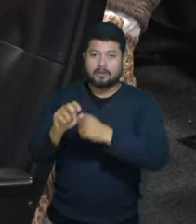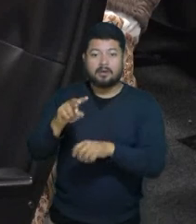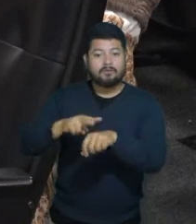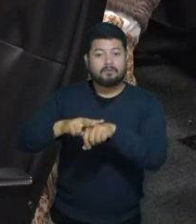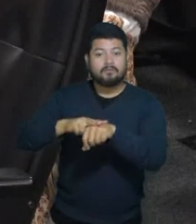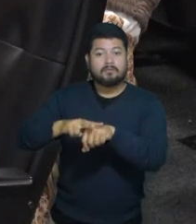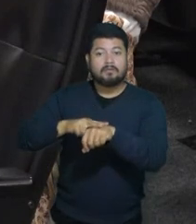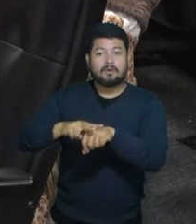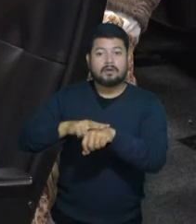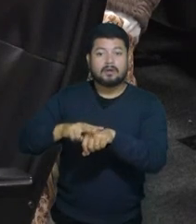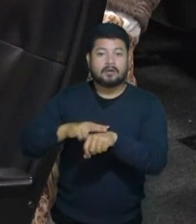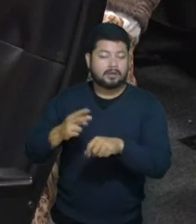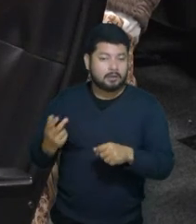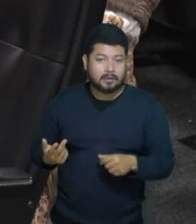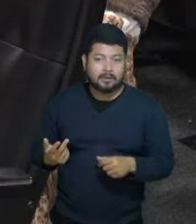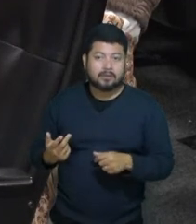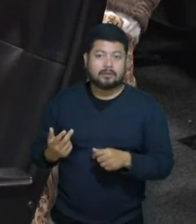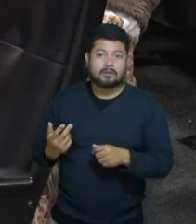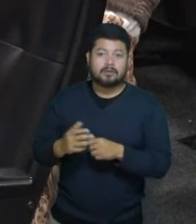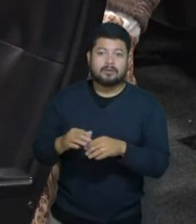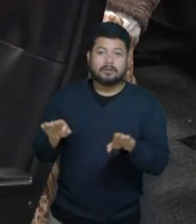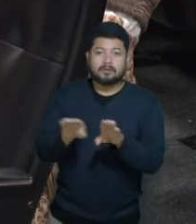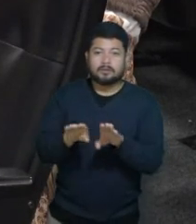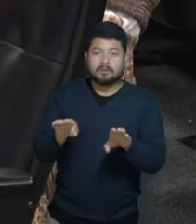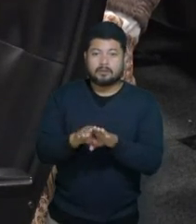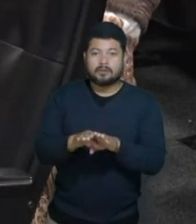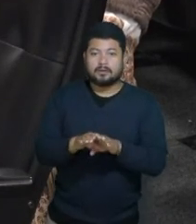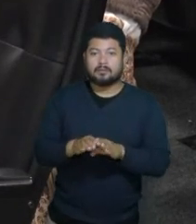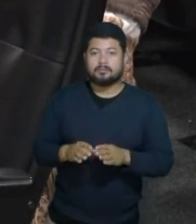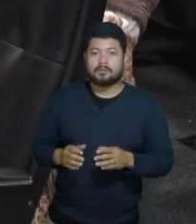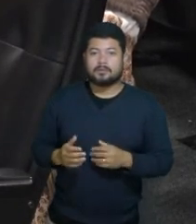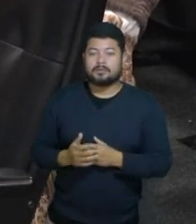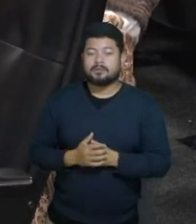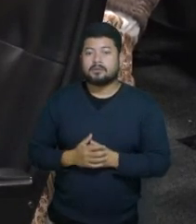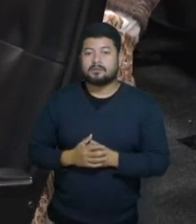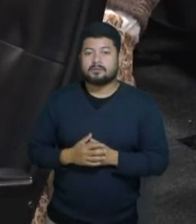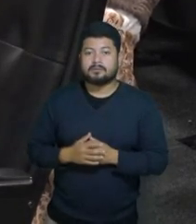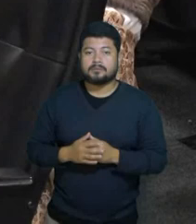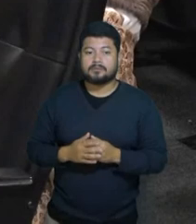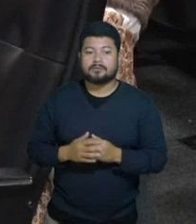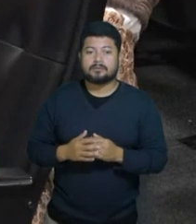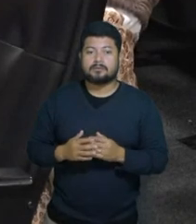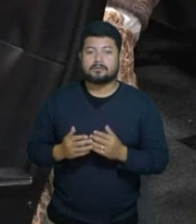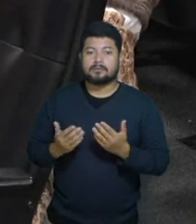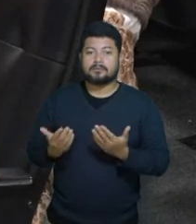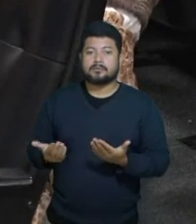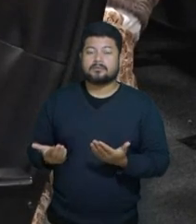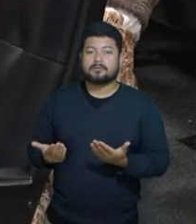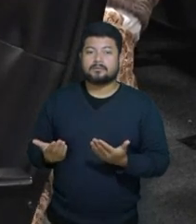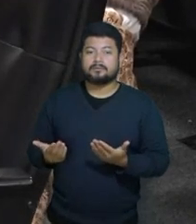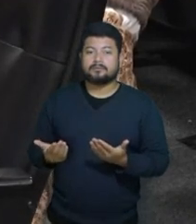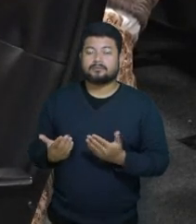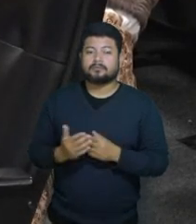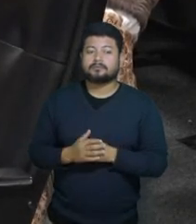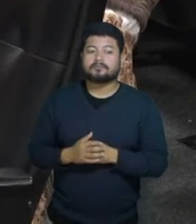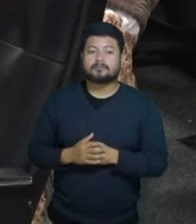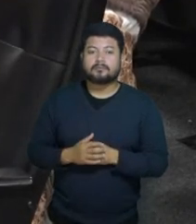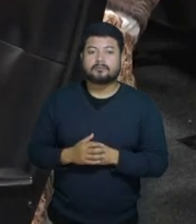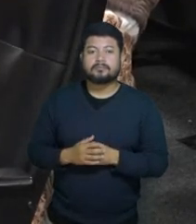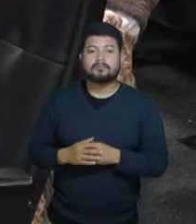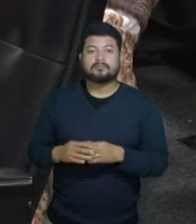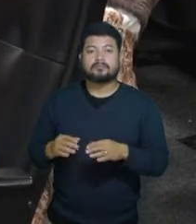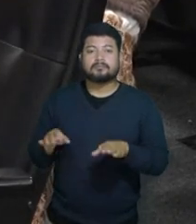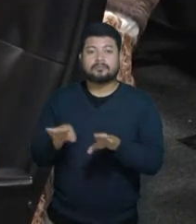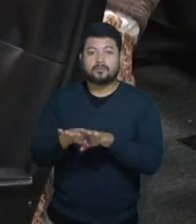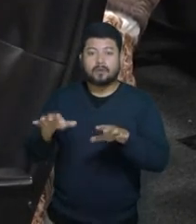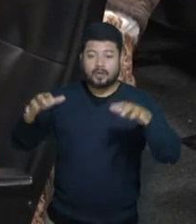dos biofertilizantes a partir das macroalgas, que também, né, é fantástico. E também sofre impacto, né,